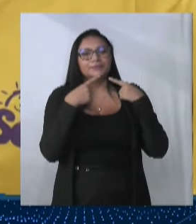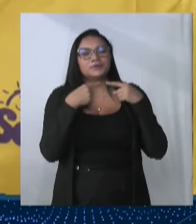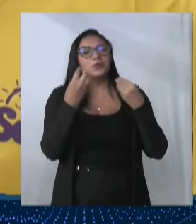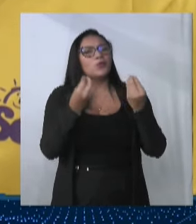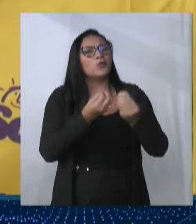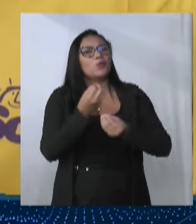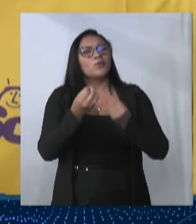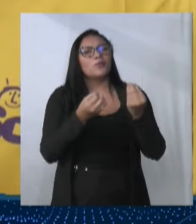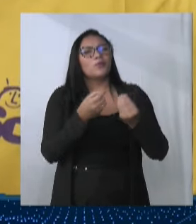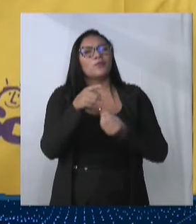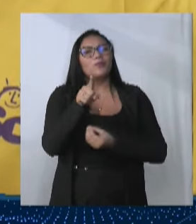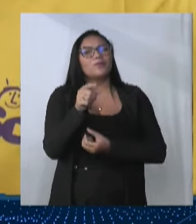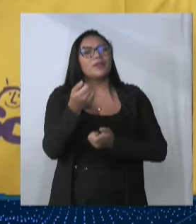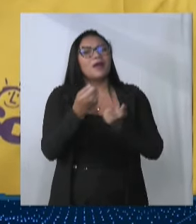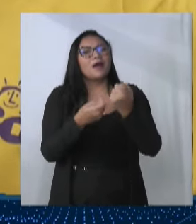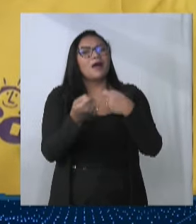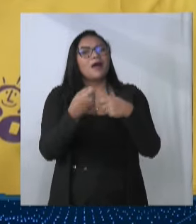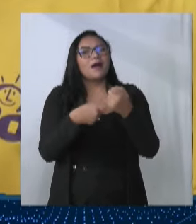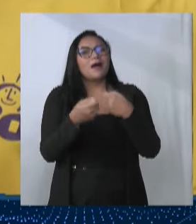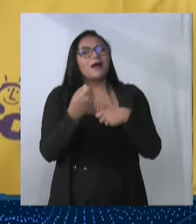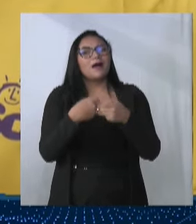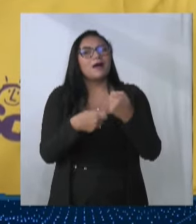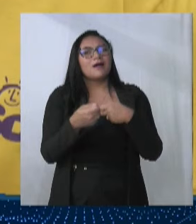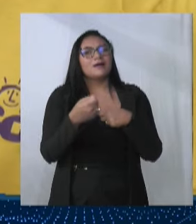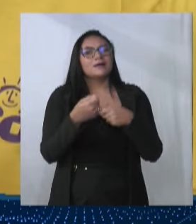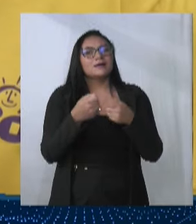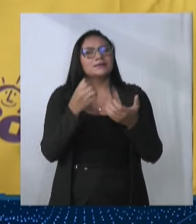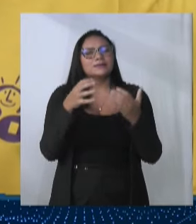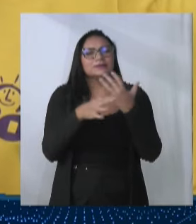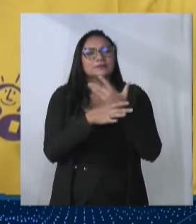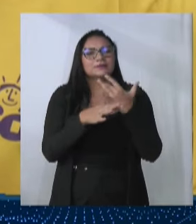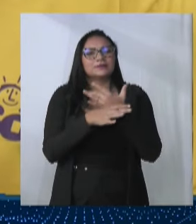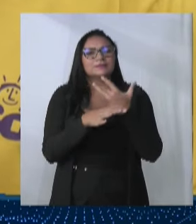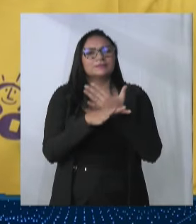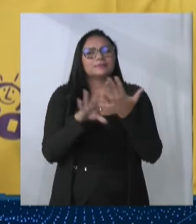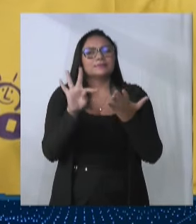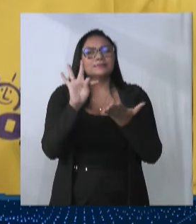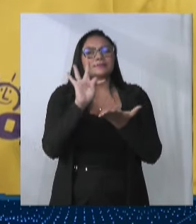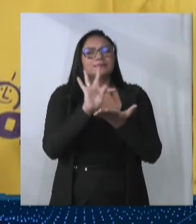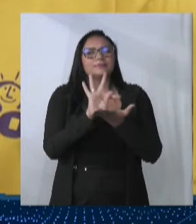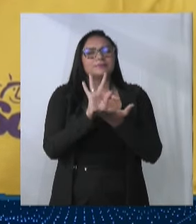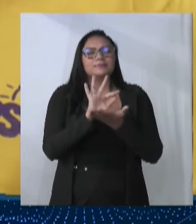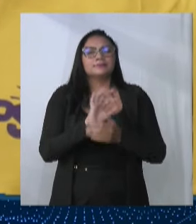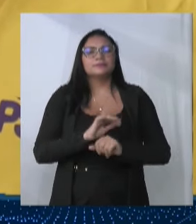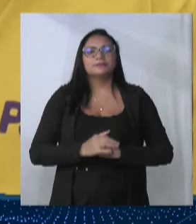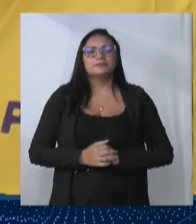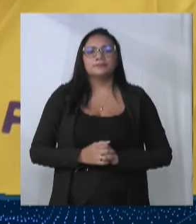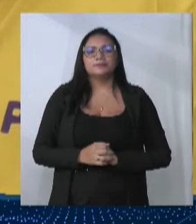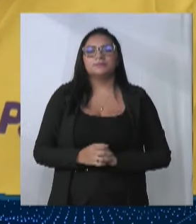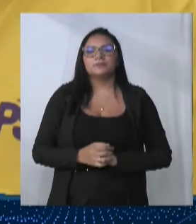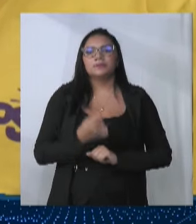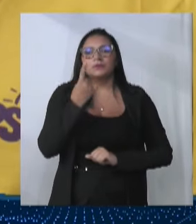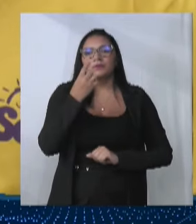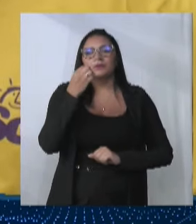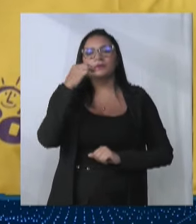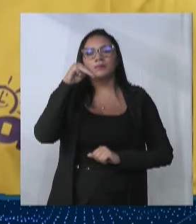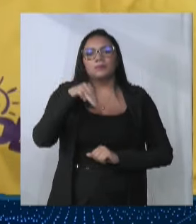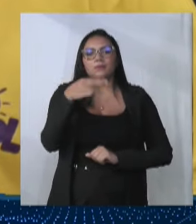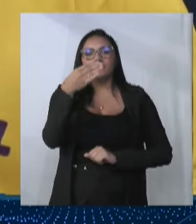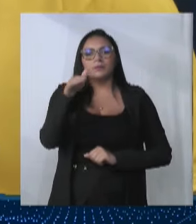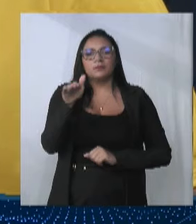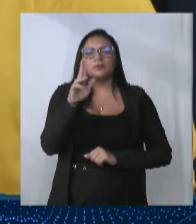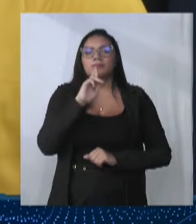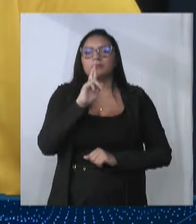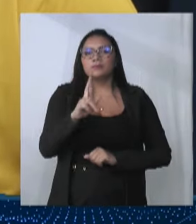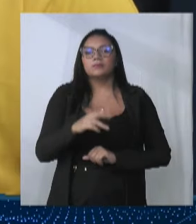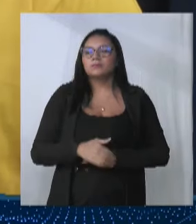faria isso administrando a cidade de Teresina, caso seja eleito? Só tem um minuto e meio para a resposta, candidato.